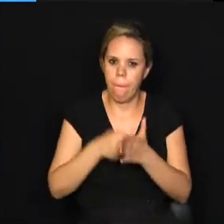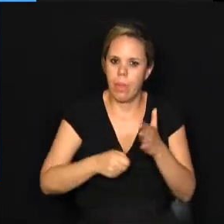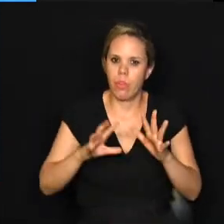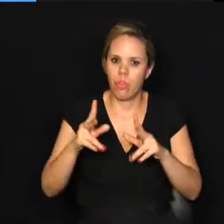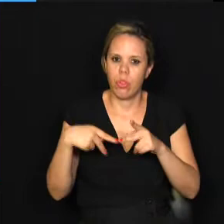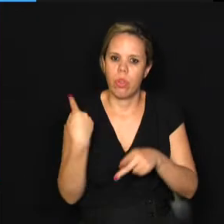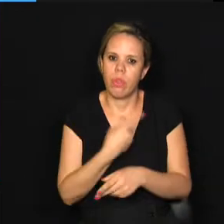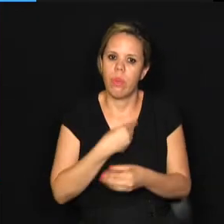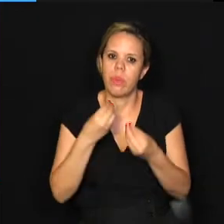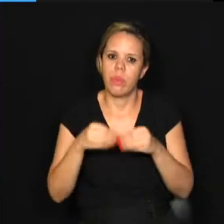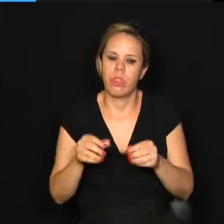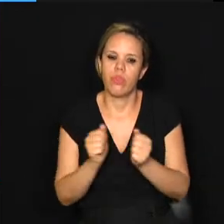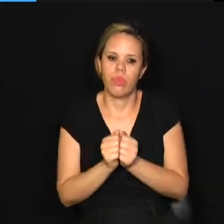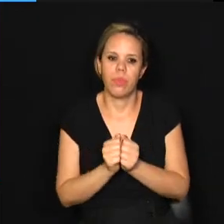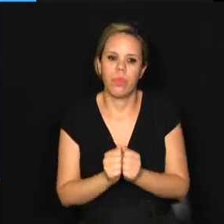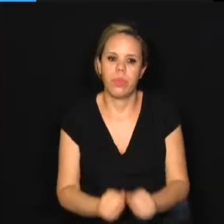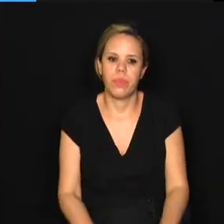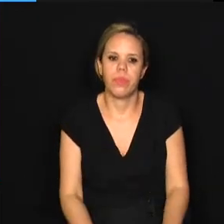junto.